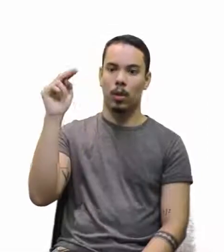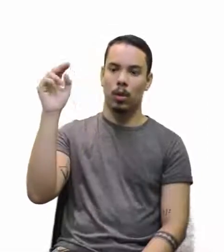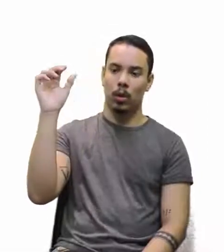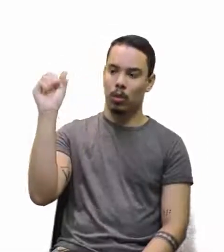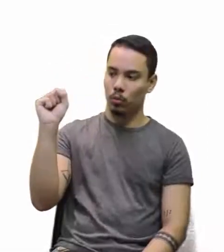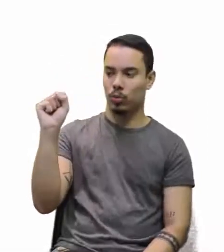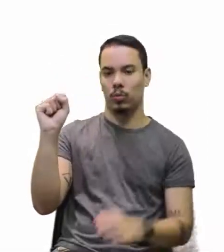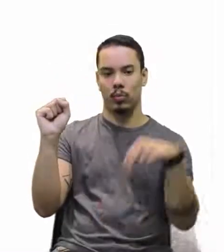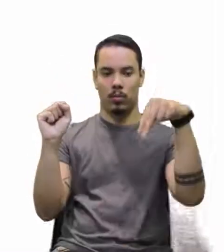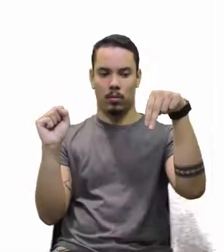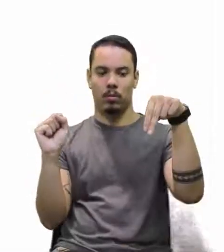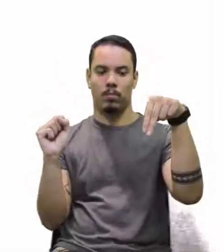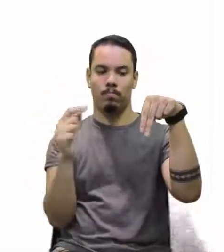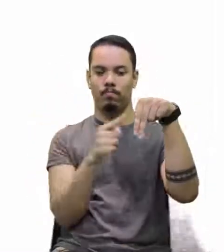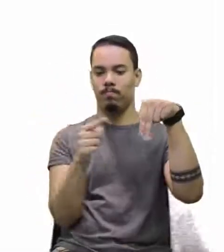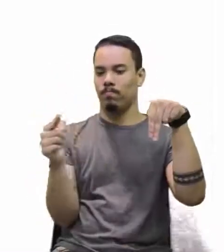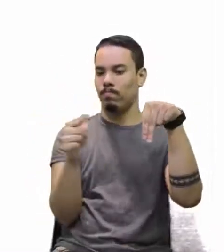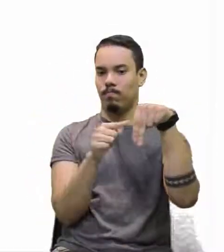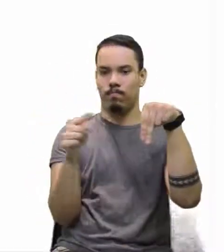tá?